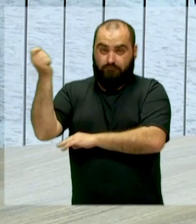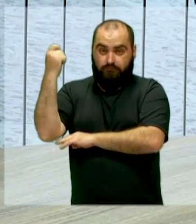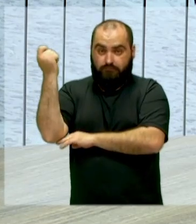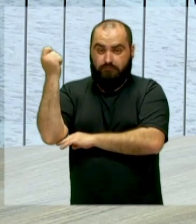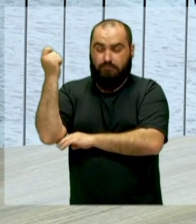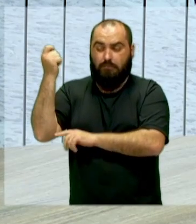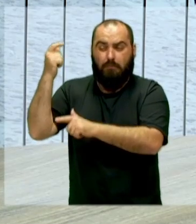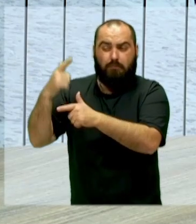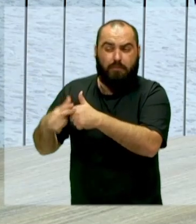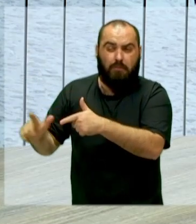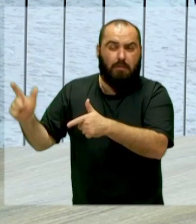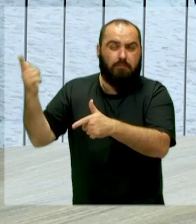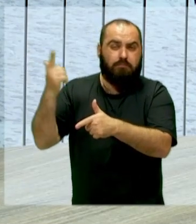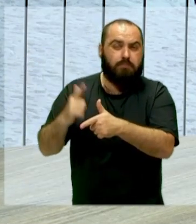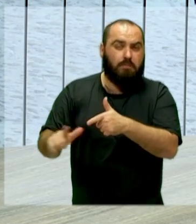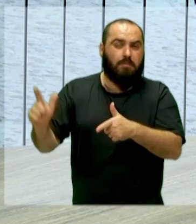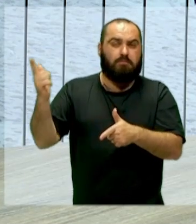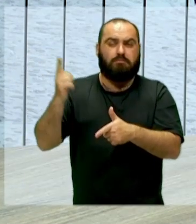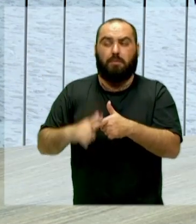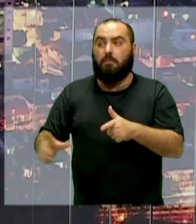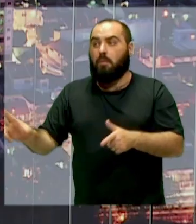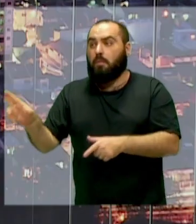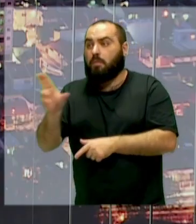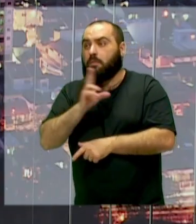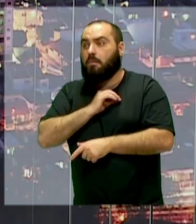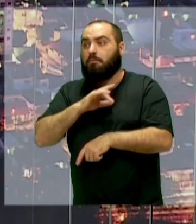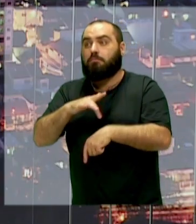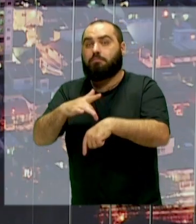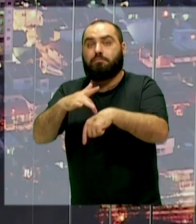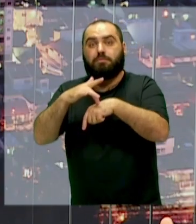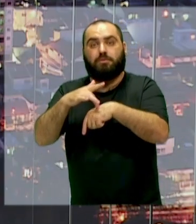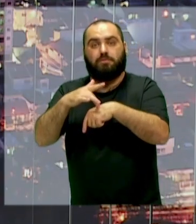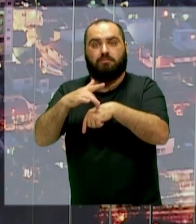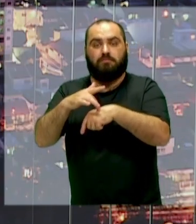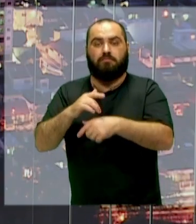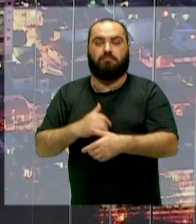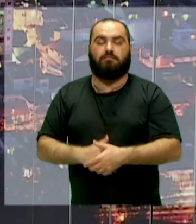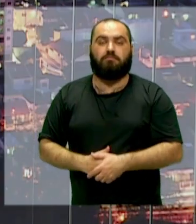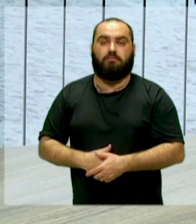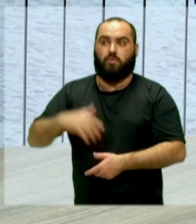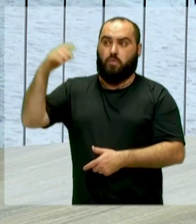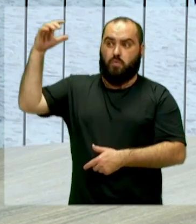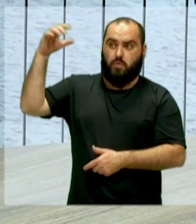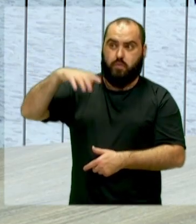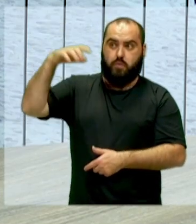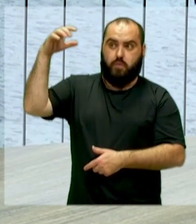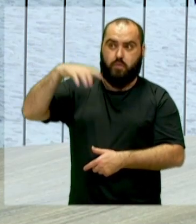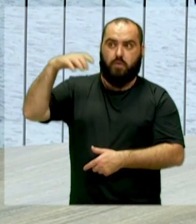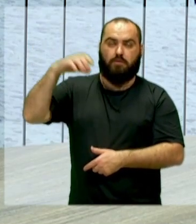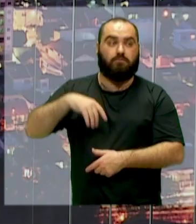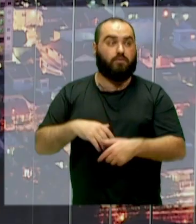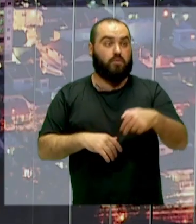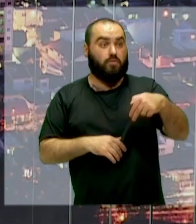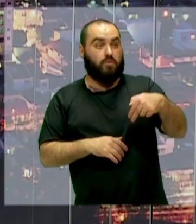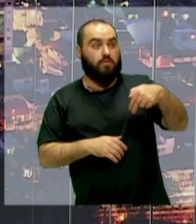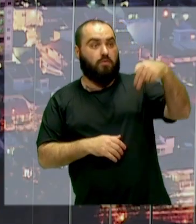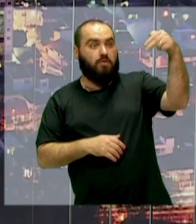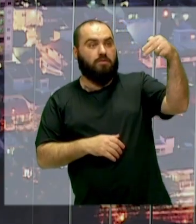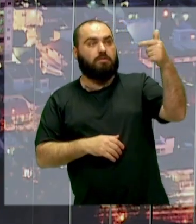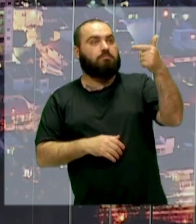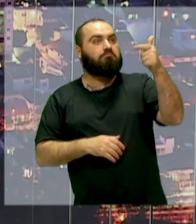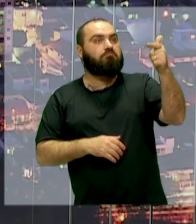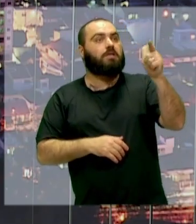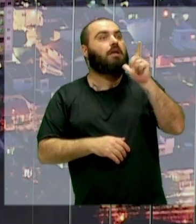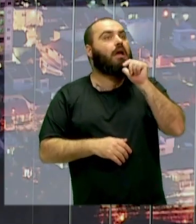tragédias mais absurdas né que a gente teve com eventos climáticos extremos o norte naquela secura o